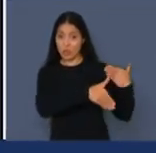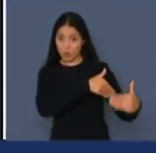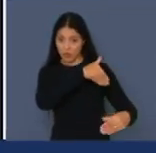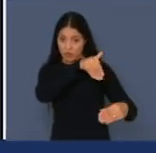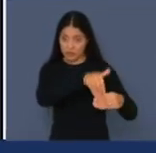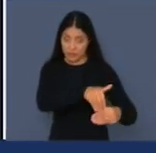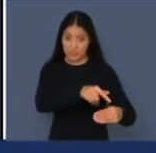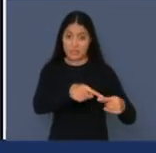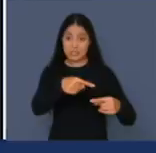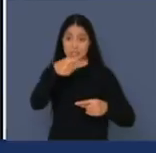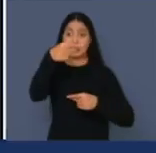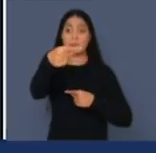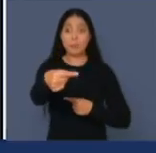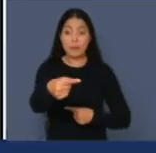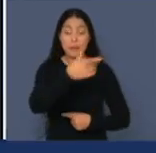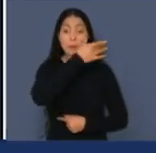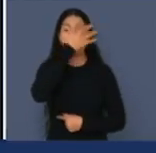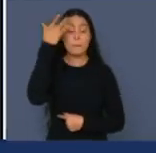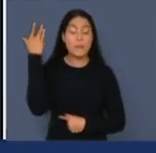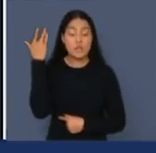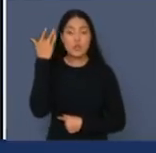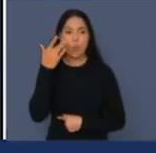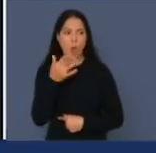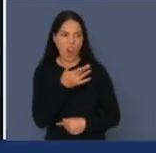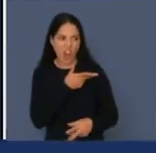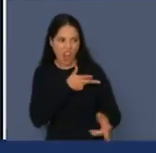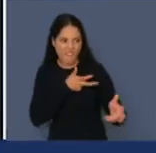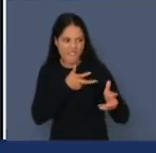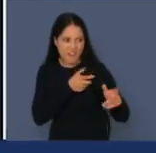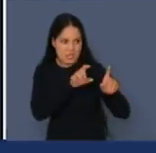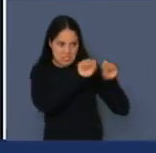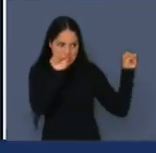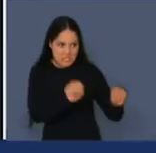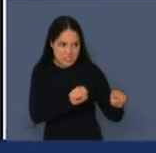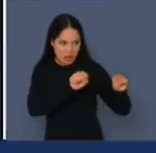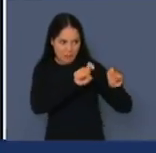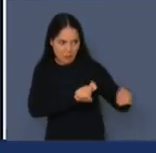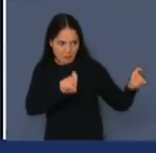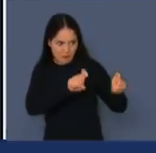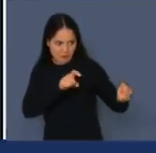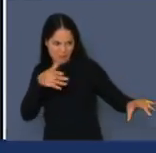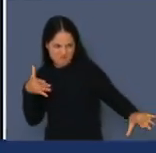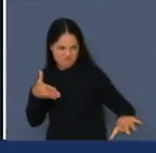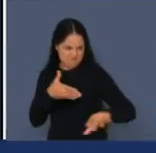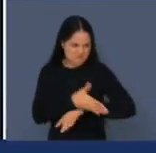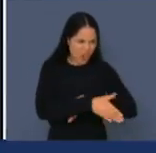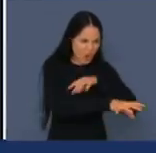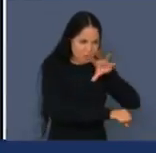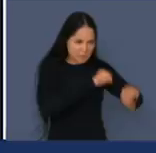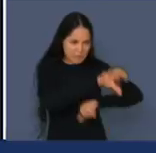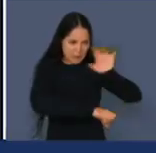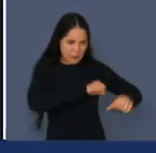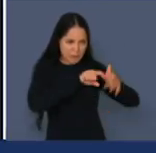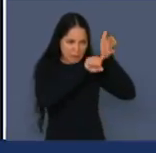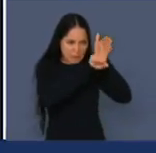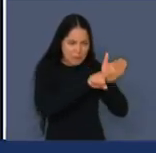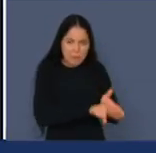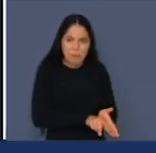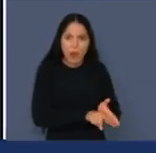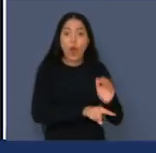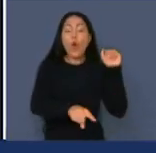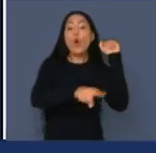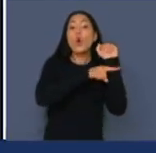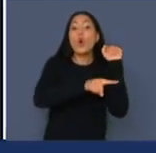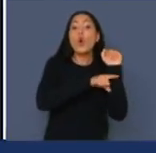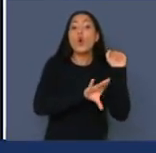um hacker invadiu o sistema eleitoral teve acesso aos códigos Fontes